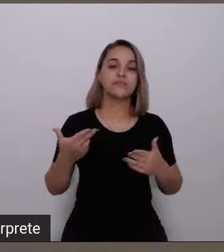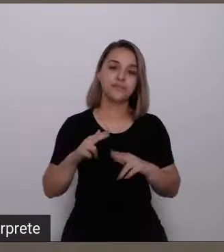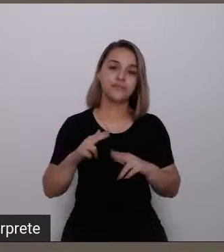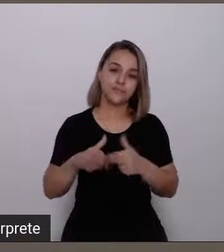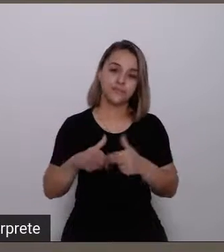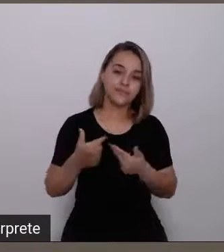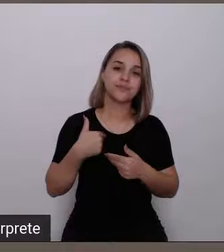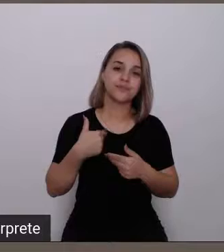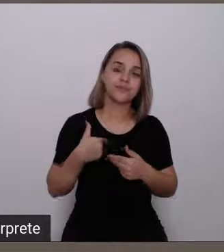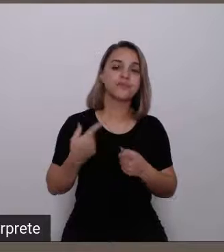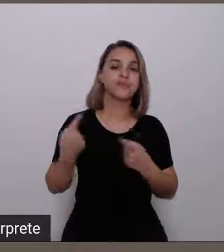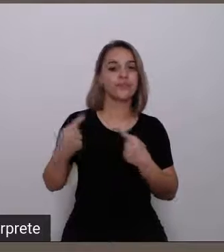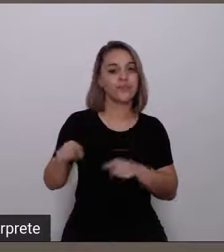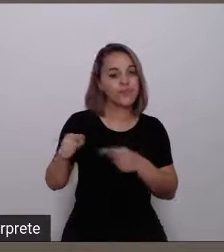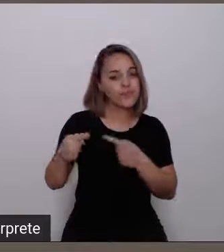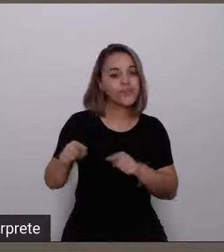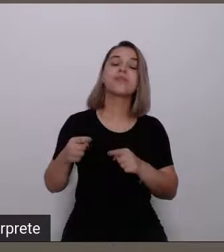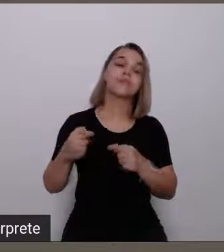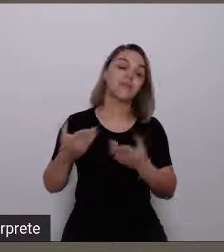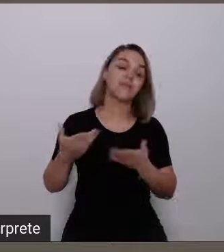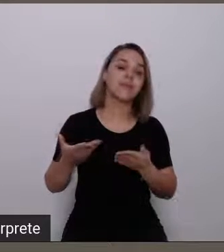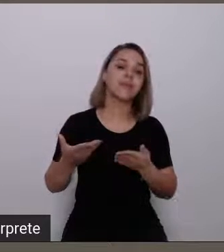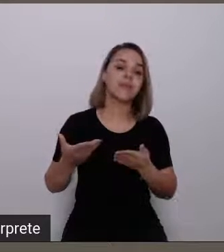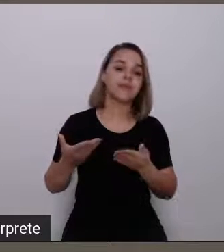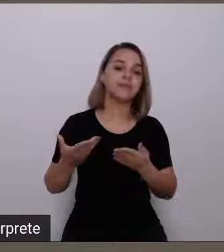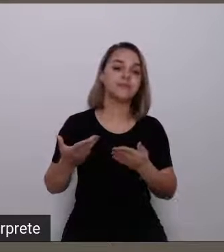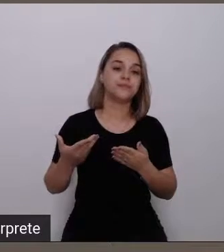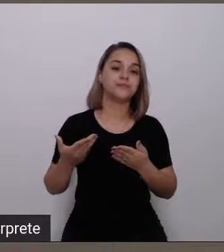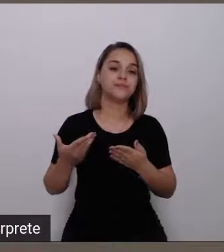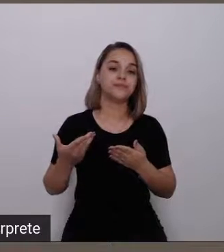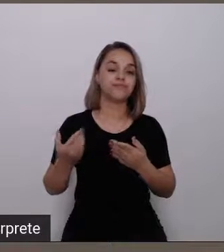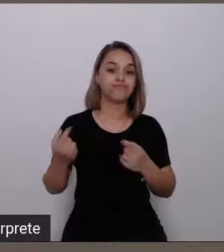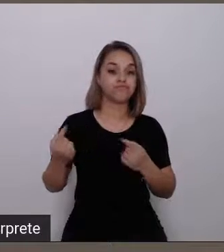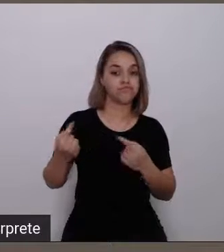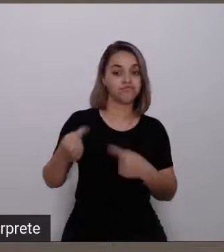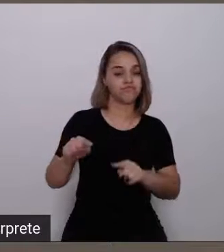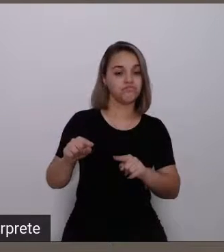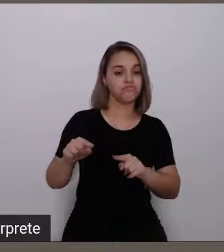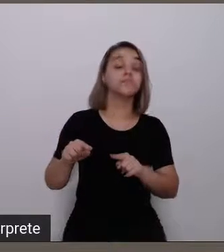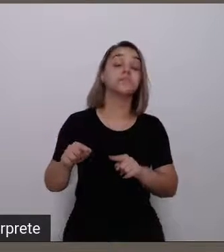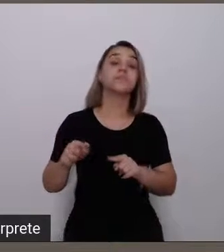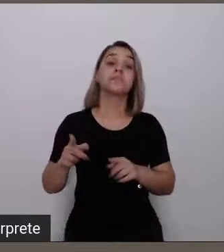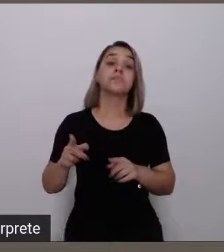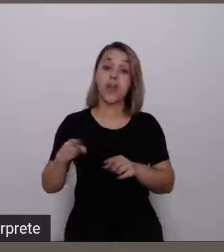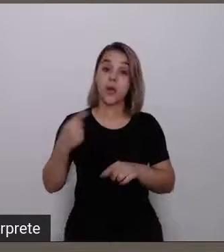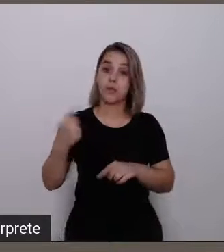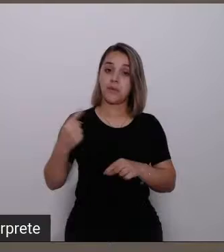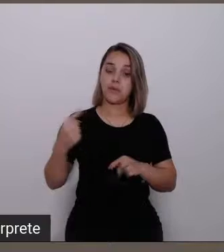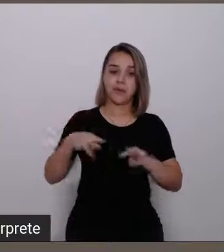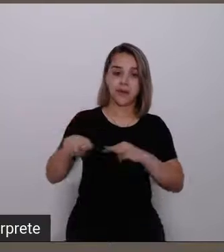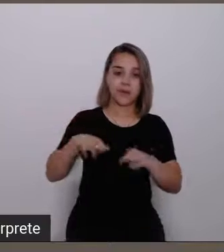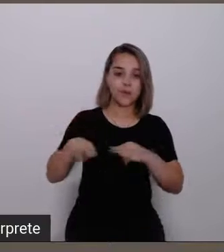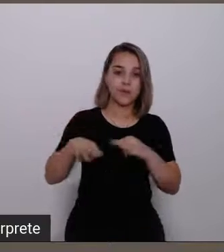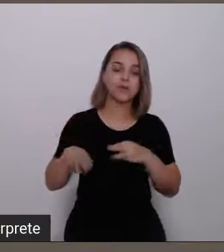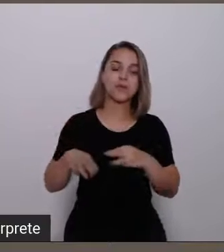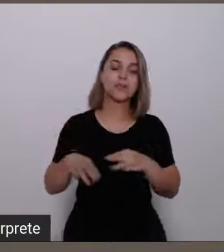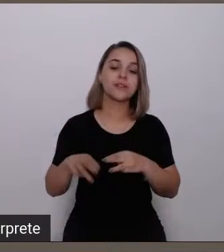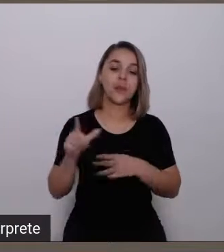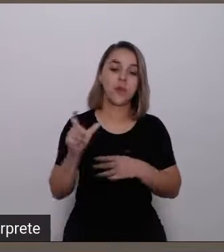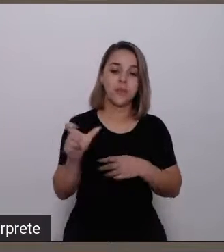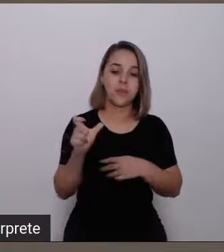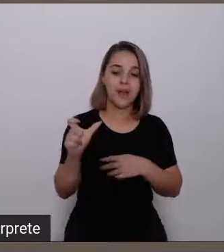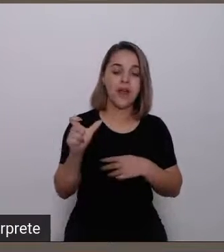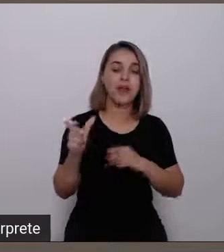contra o aparato, o foco do picturalismo, é nesse sentido. Foi o primeiro movimento que usou a palavra que se quis apresentar como produção